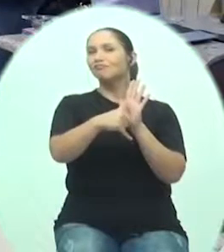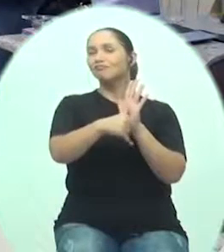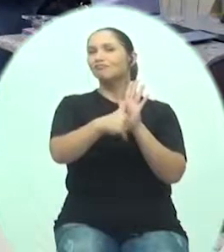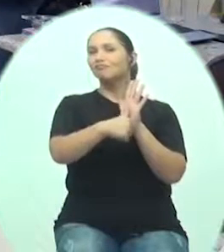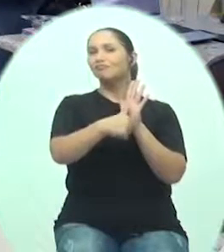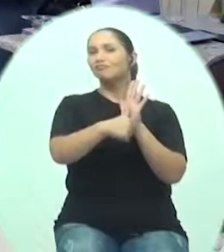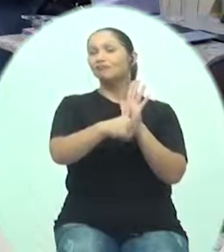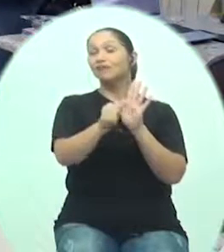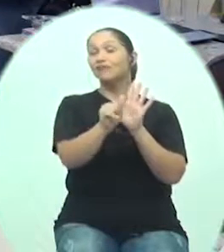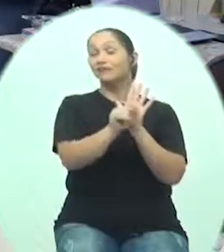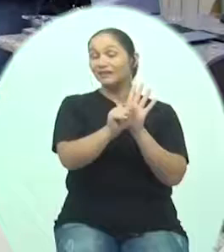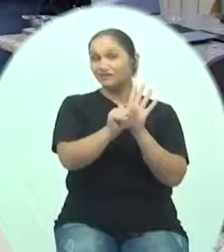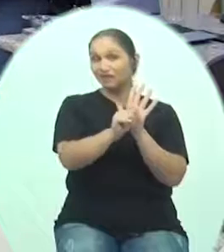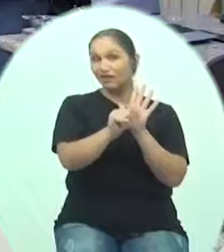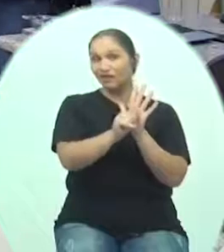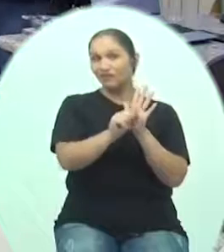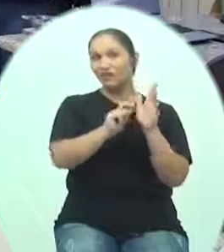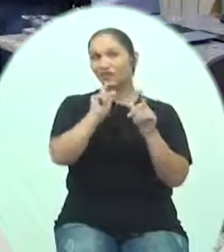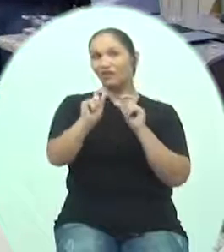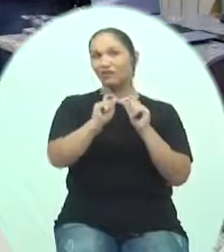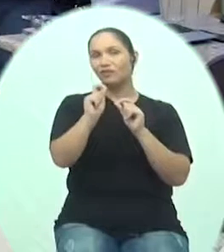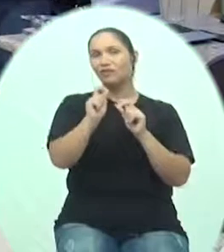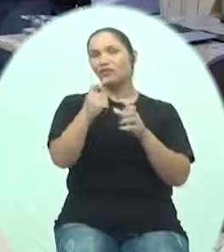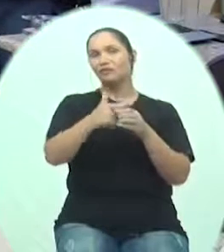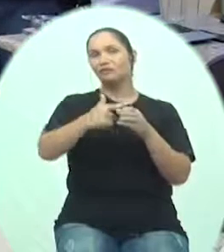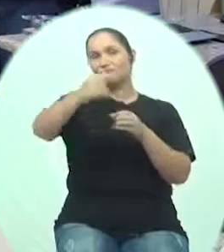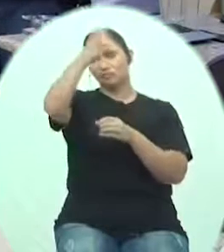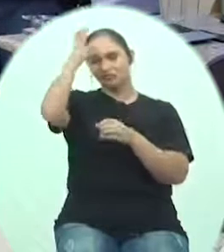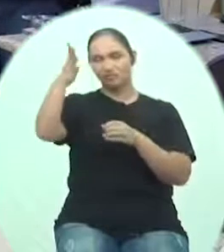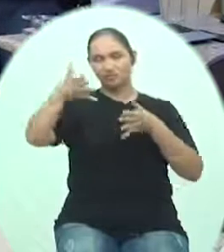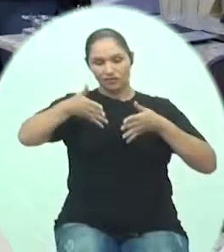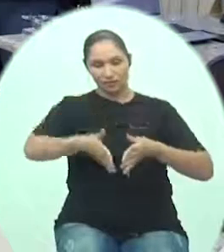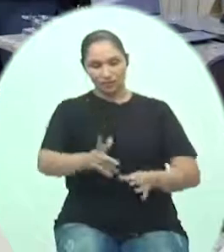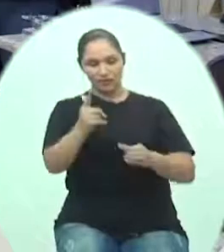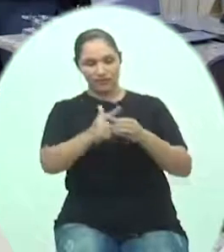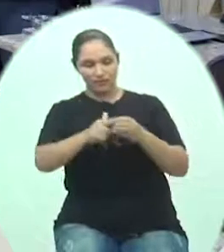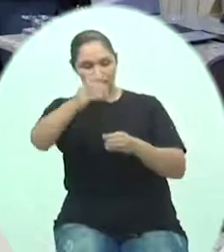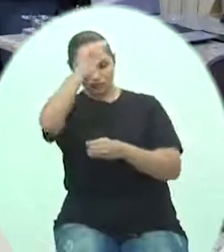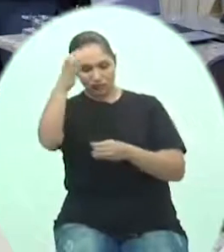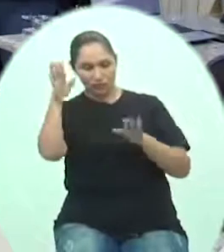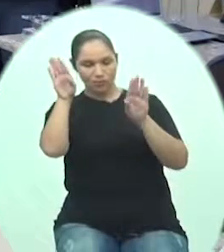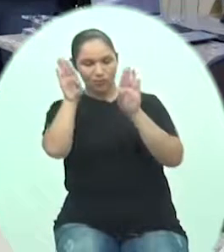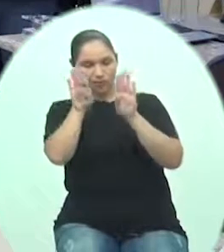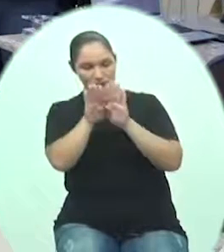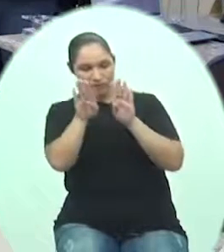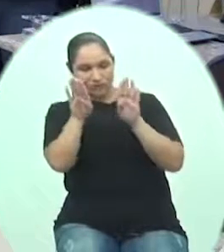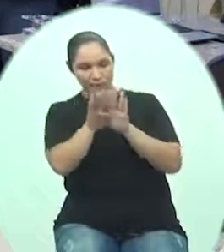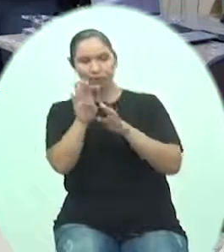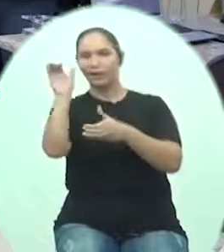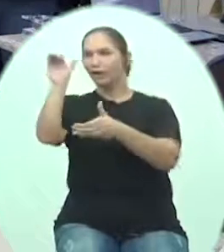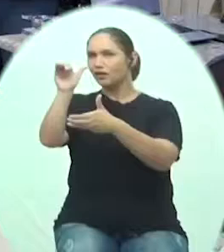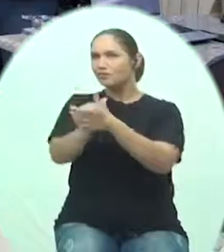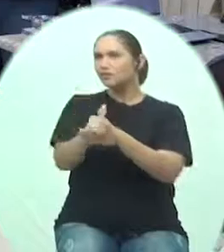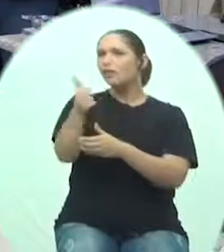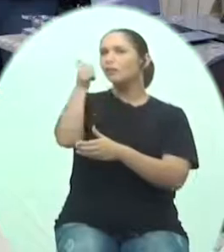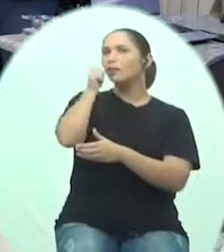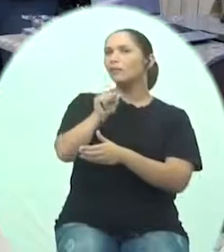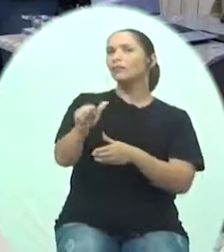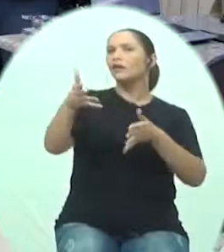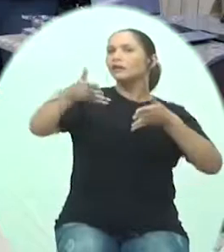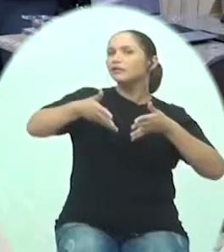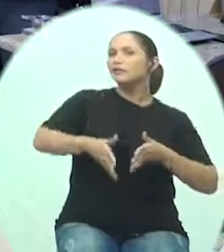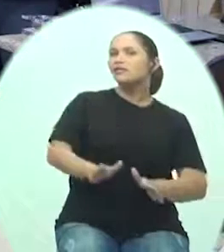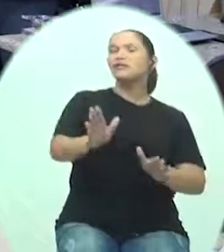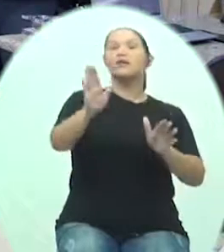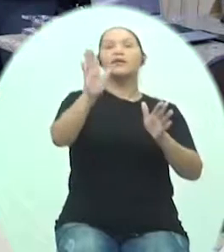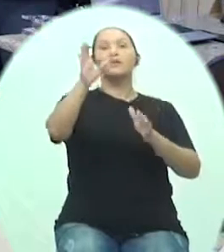de cres casado comense os meus filhos nasceram todo registrado crisula